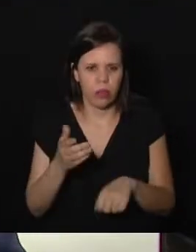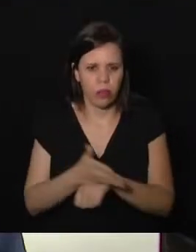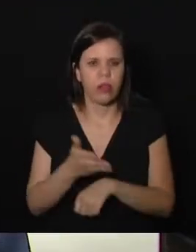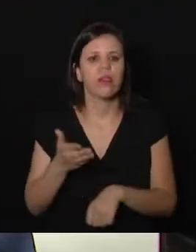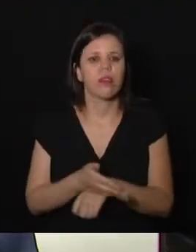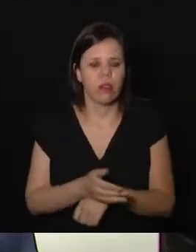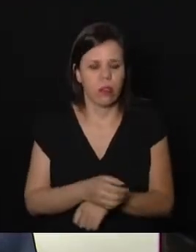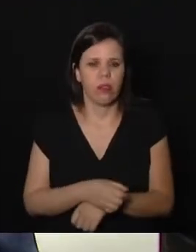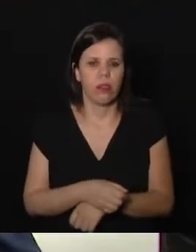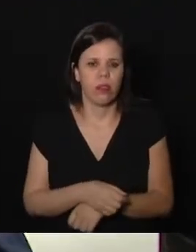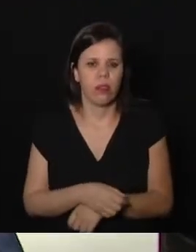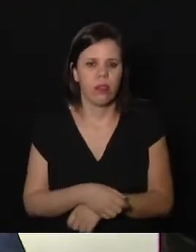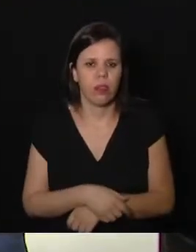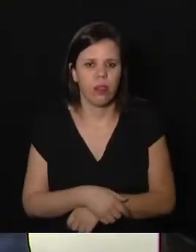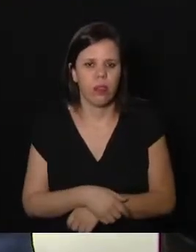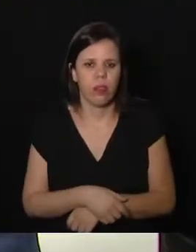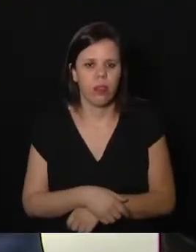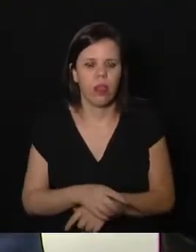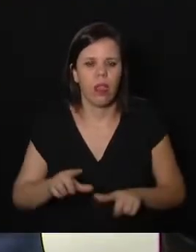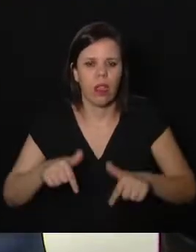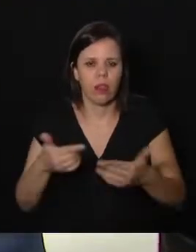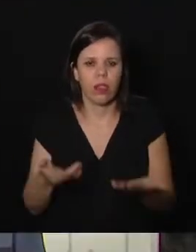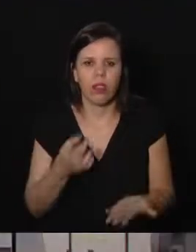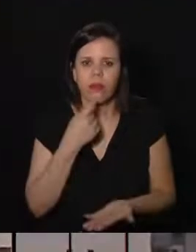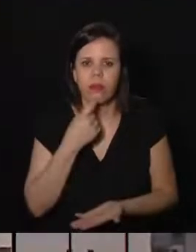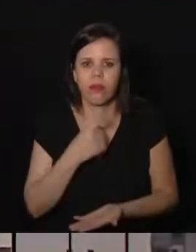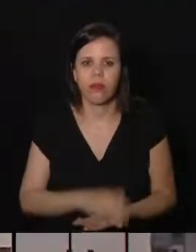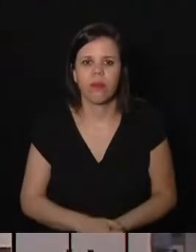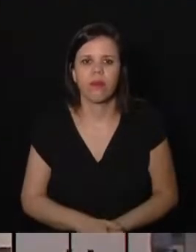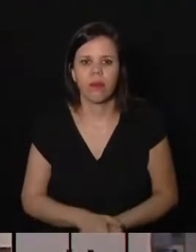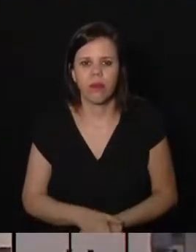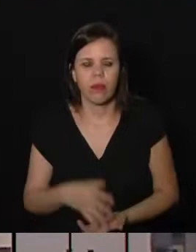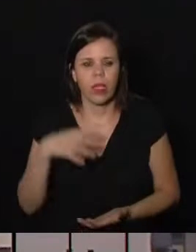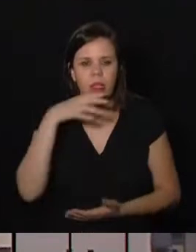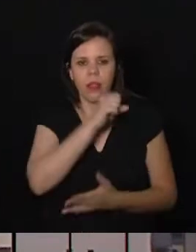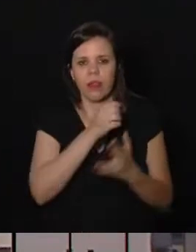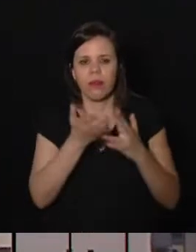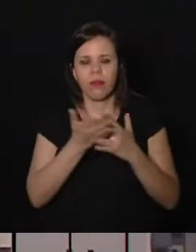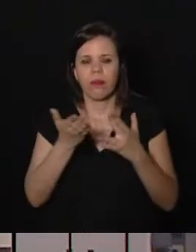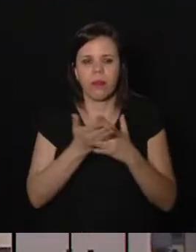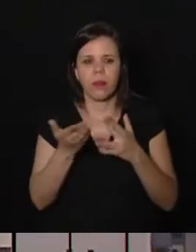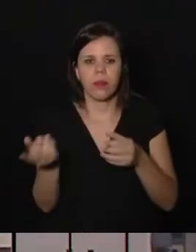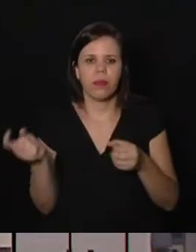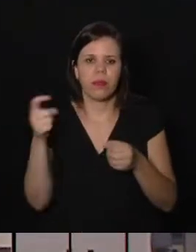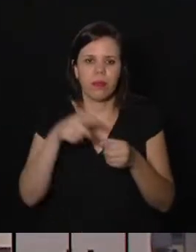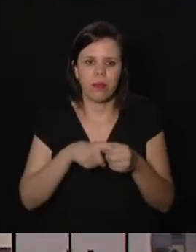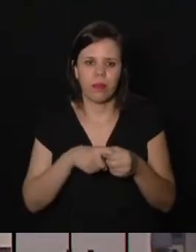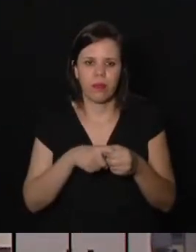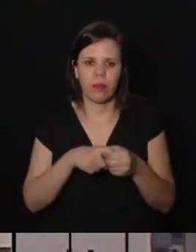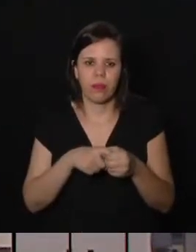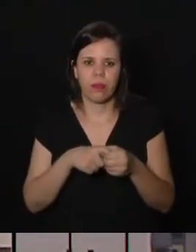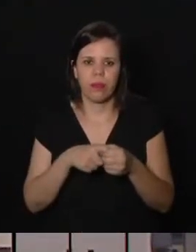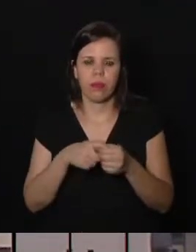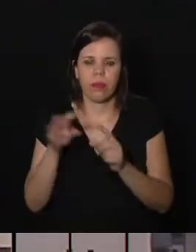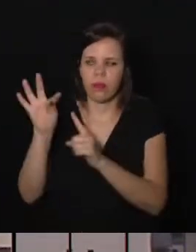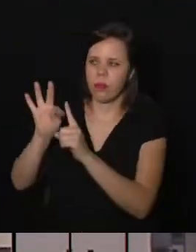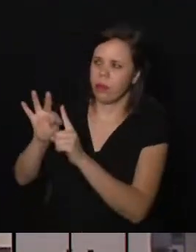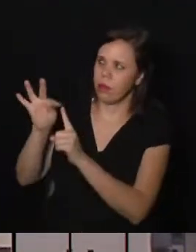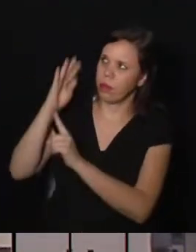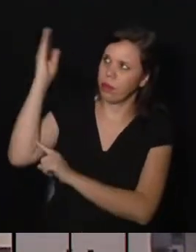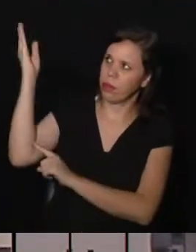essa possibilidade de atuar aqui em Campinas. Rápido intervalo e na volta a previsão do tempo para